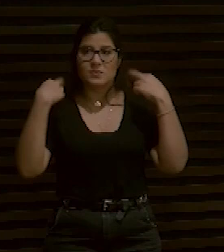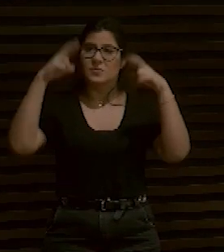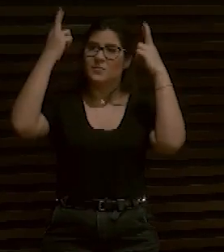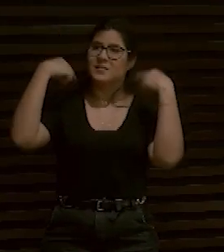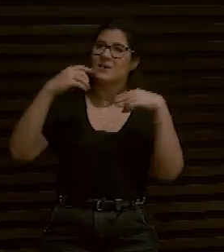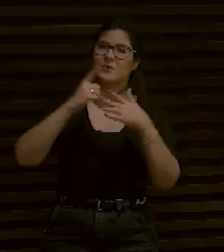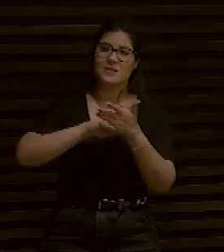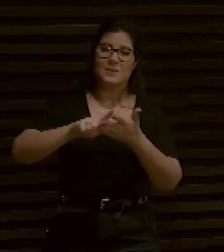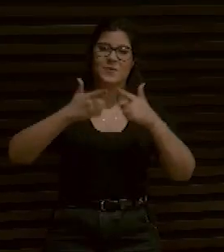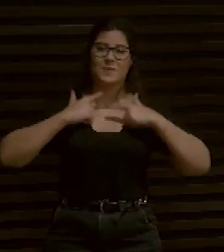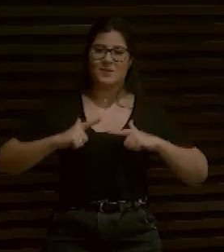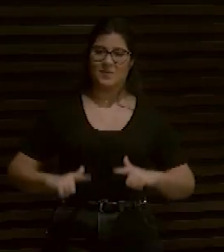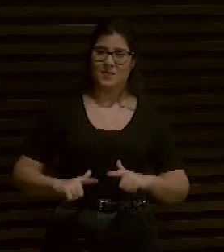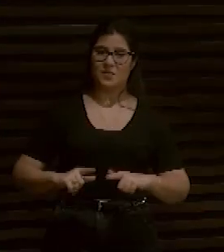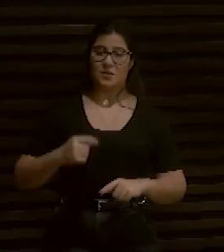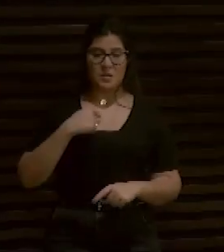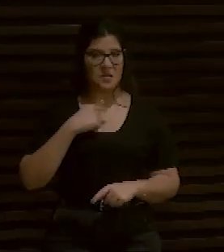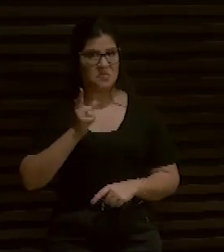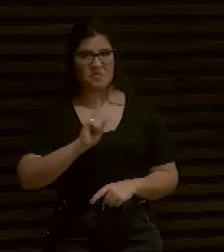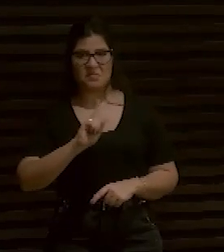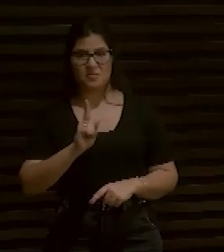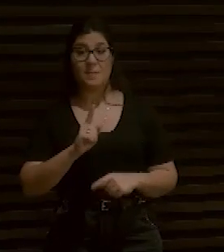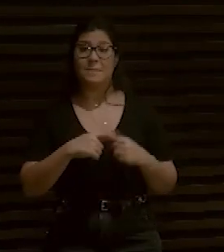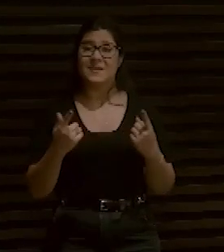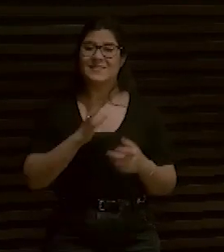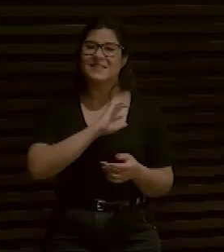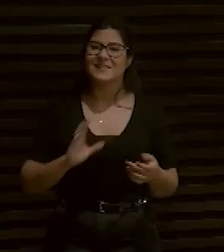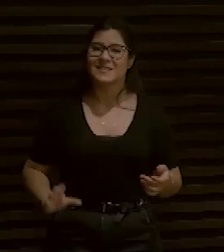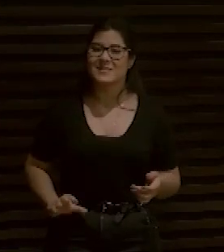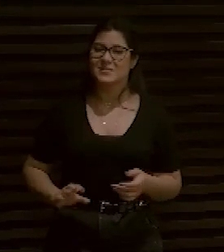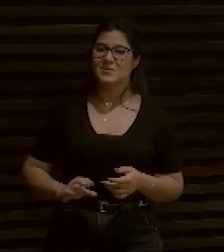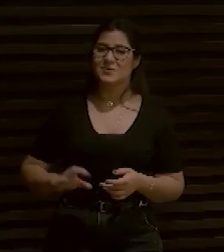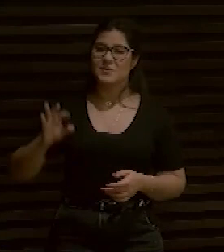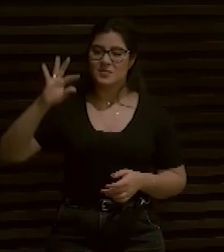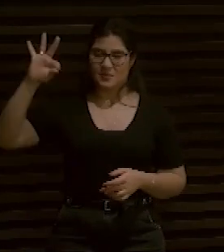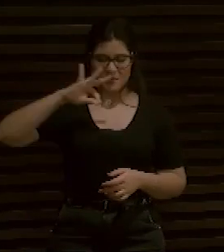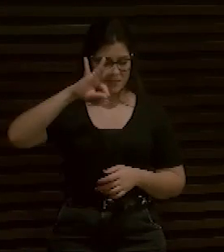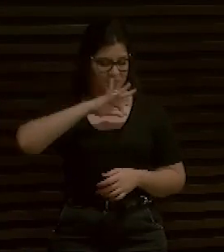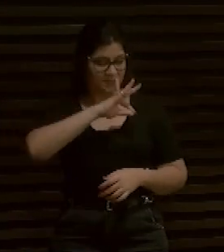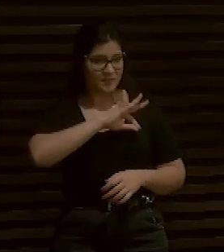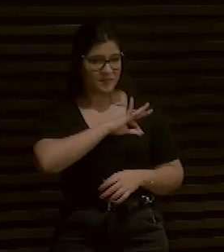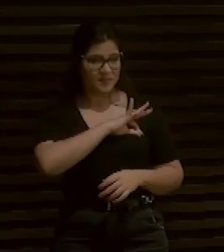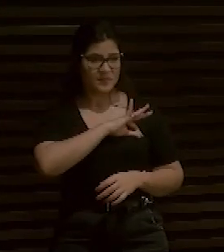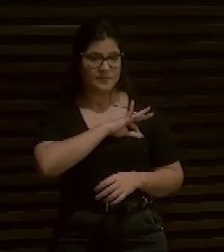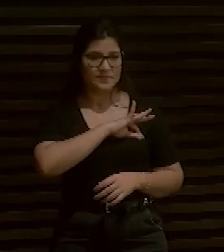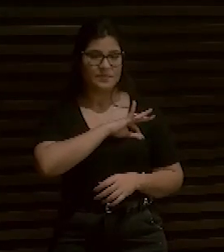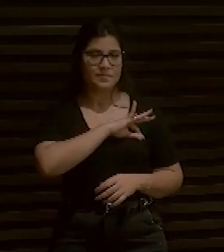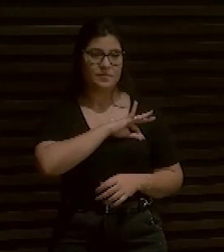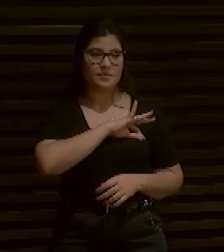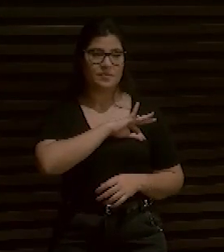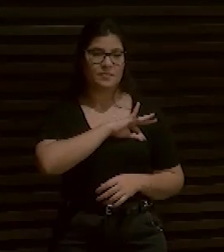porque eu lutei pela minha santificação, mas foi porque Cristo resolveu habitar dentro de nós.